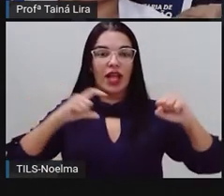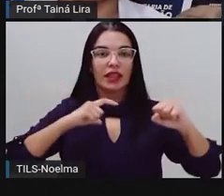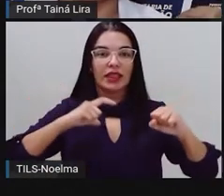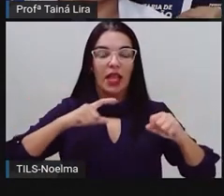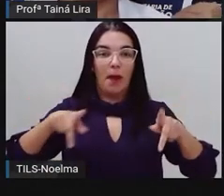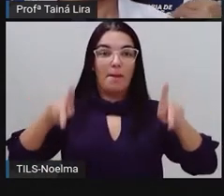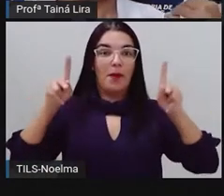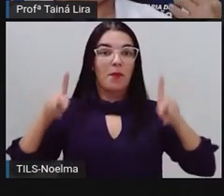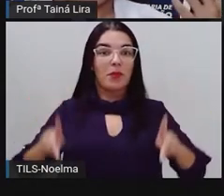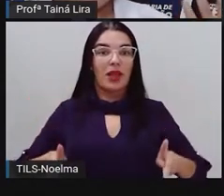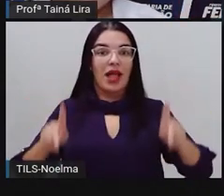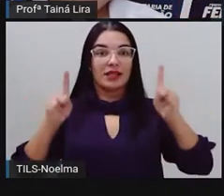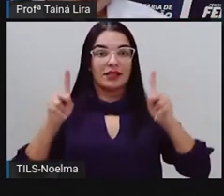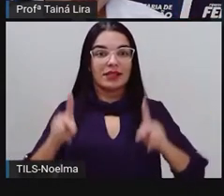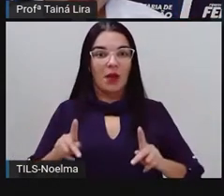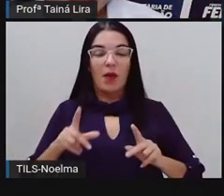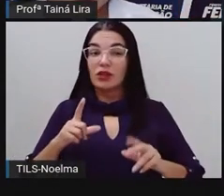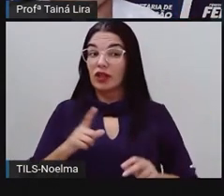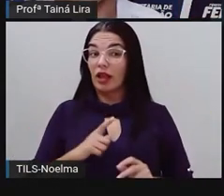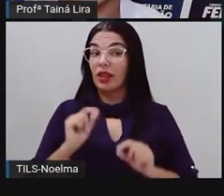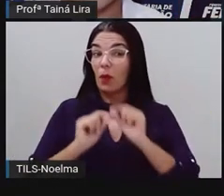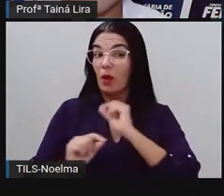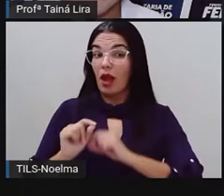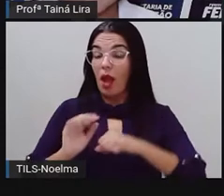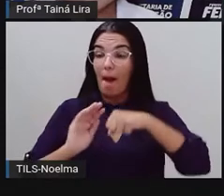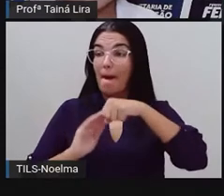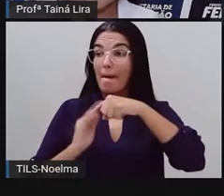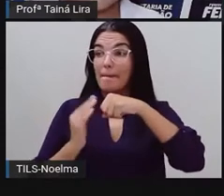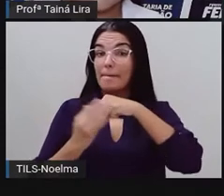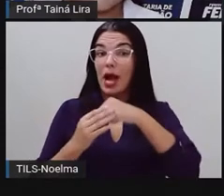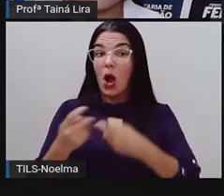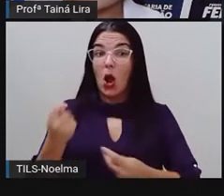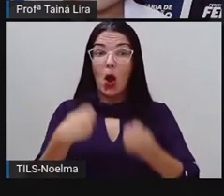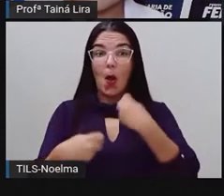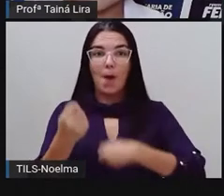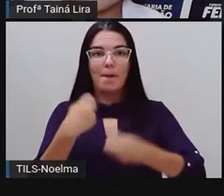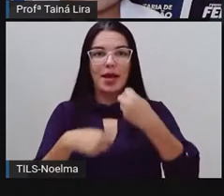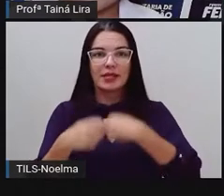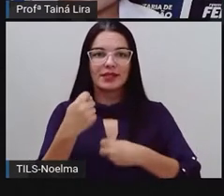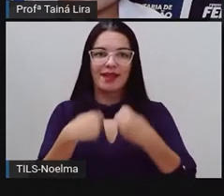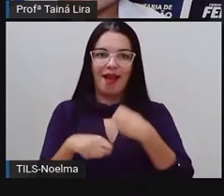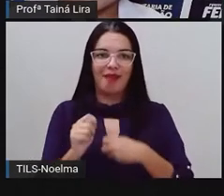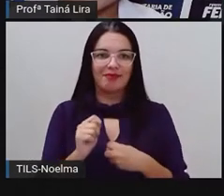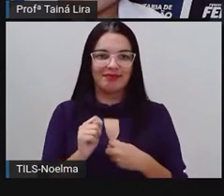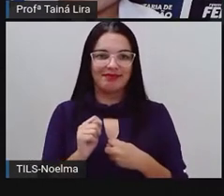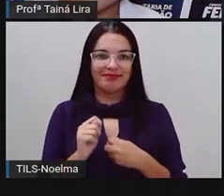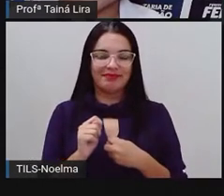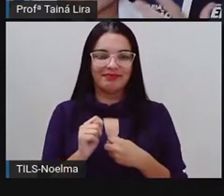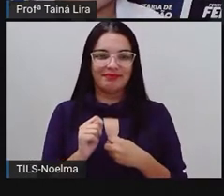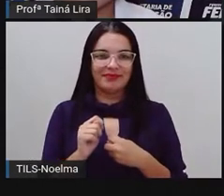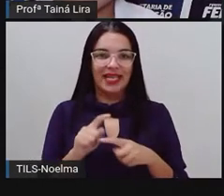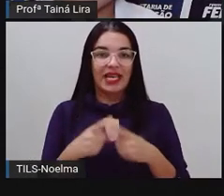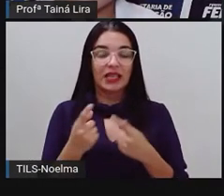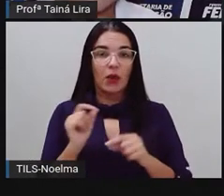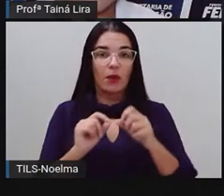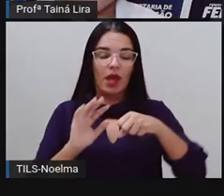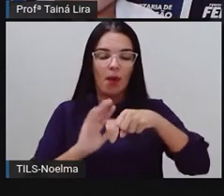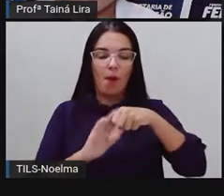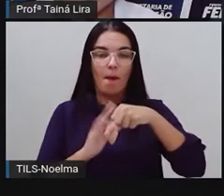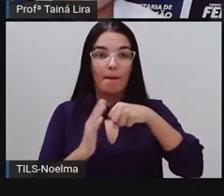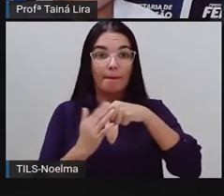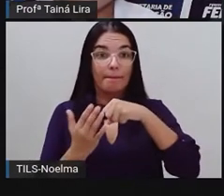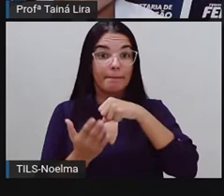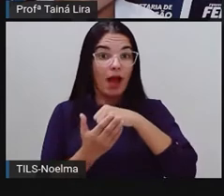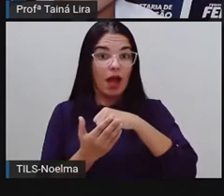já um bairro Comercial não é então é esses bairros né